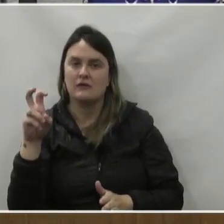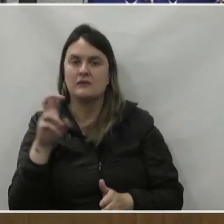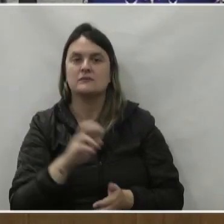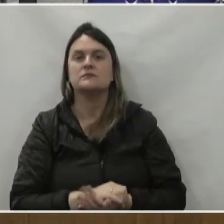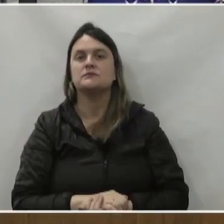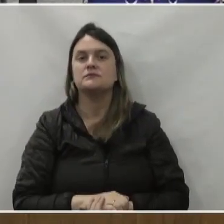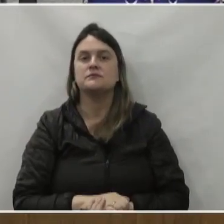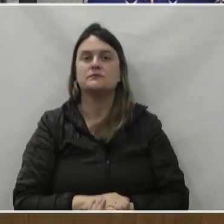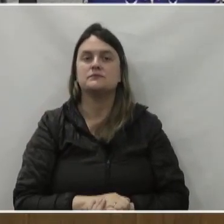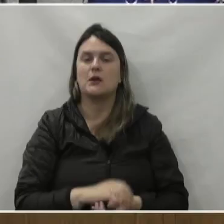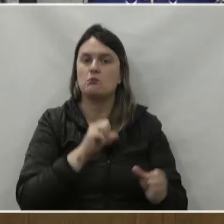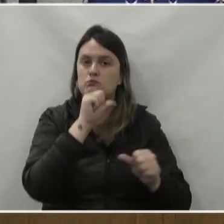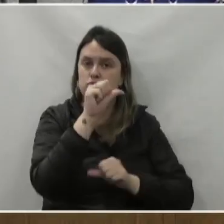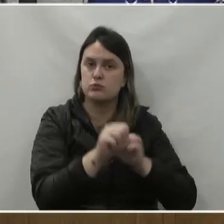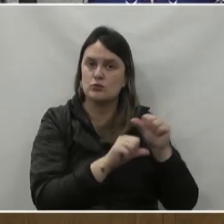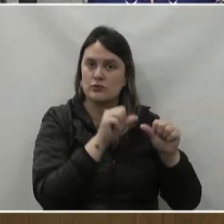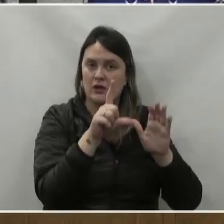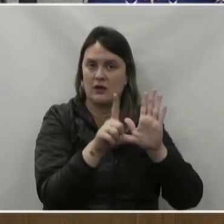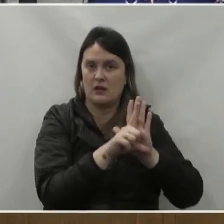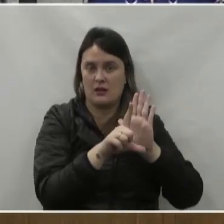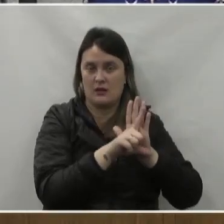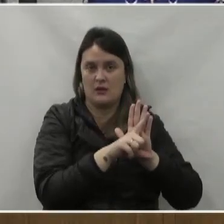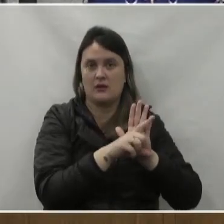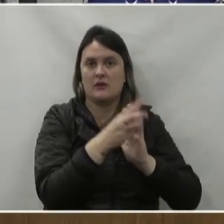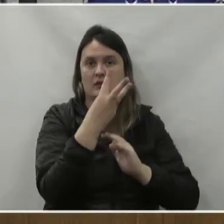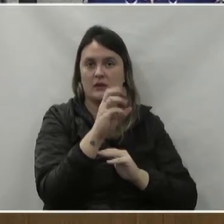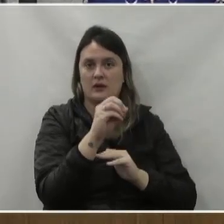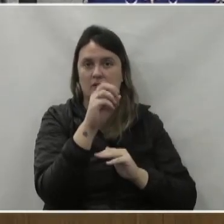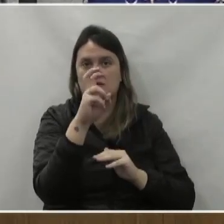35/2025. Altera as leis municipais número